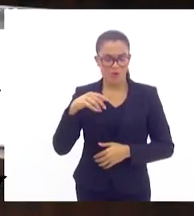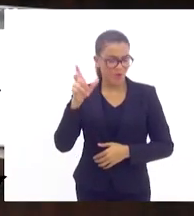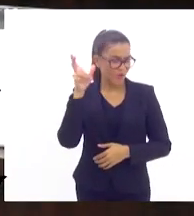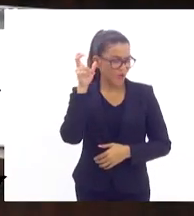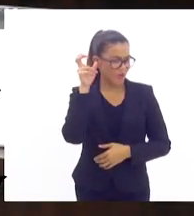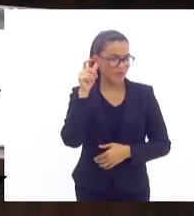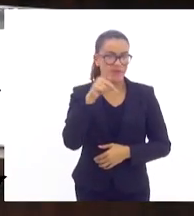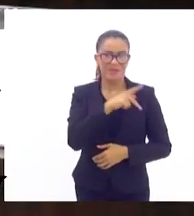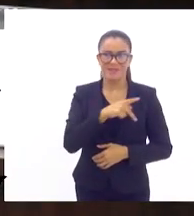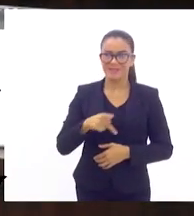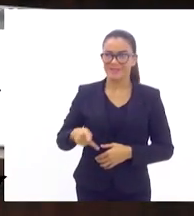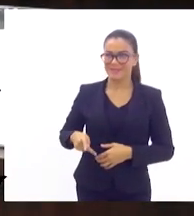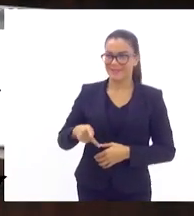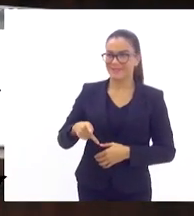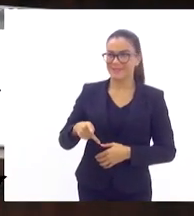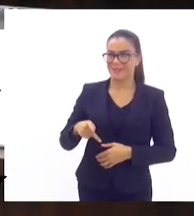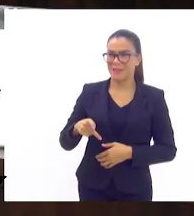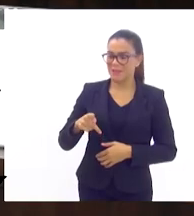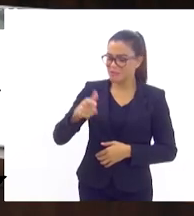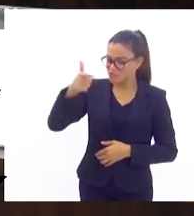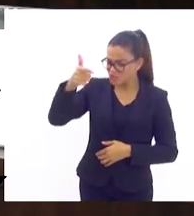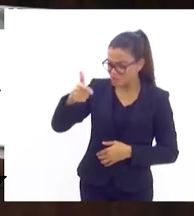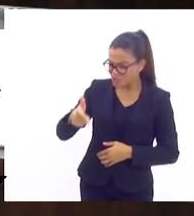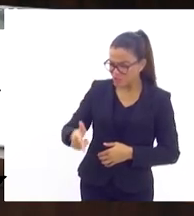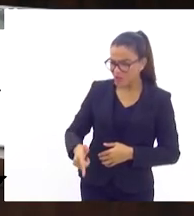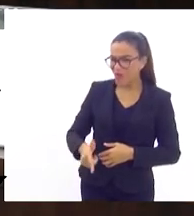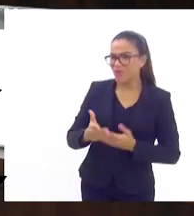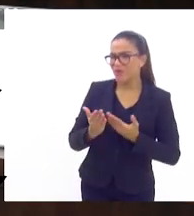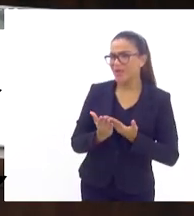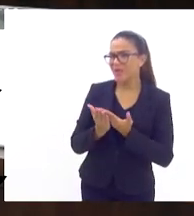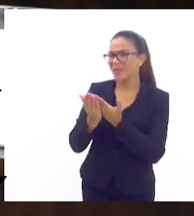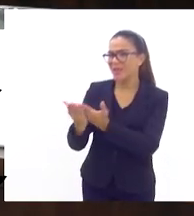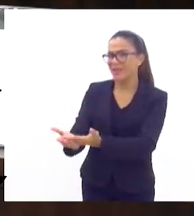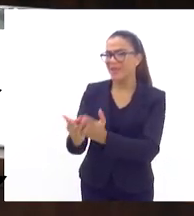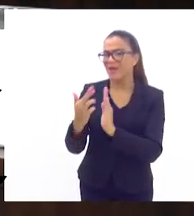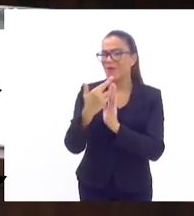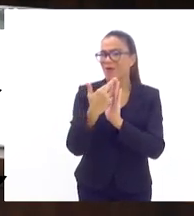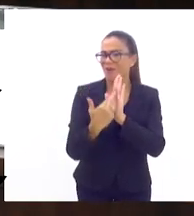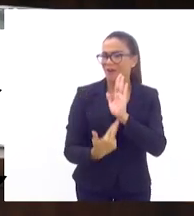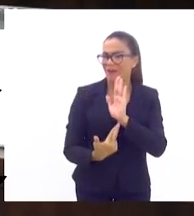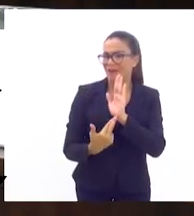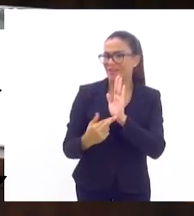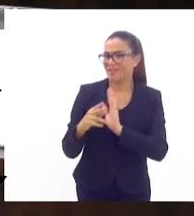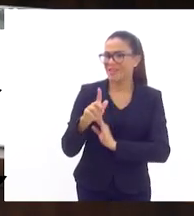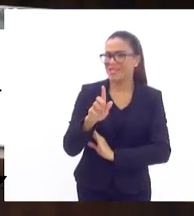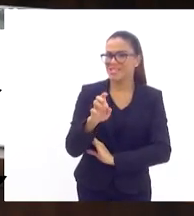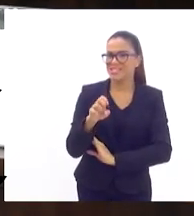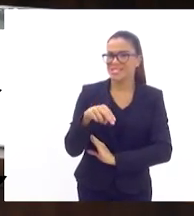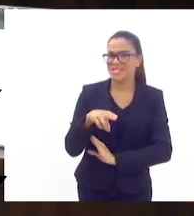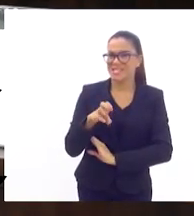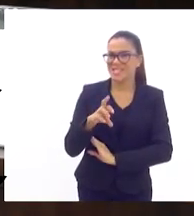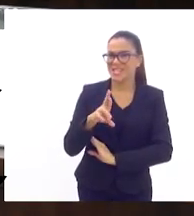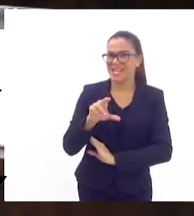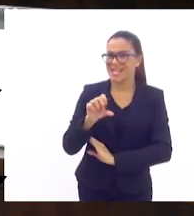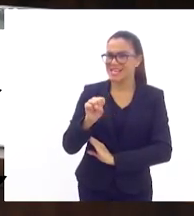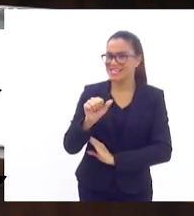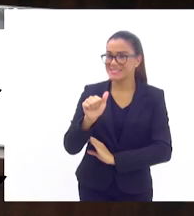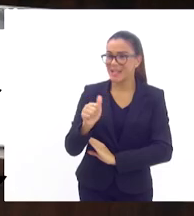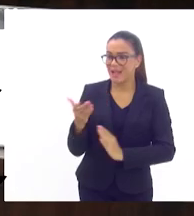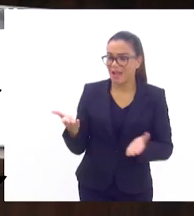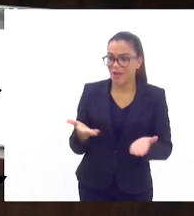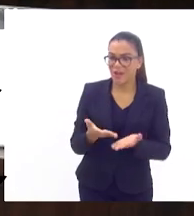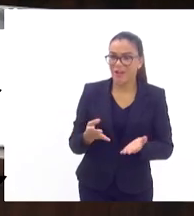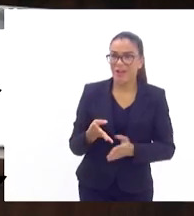presidente que, mais uma vez, ele encaminhou o relatório para a Genesa E uma vez que a gente já está na terceira, na